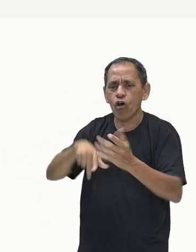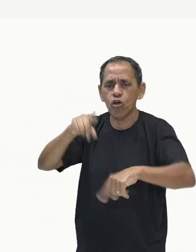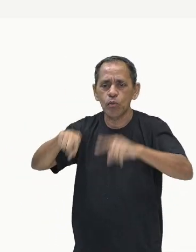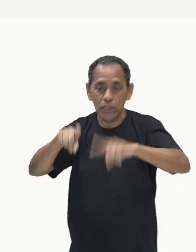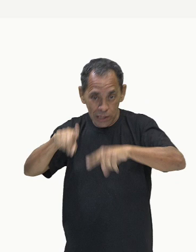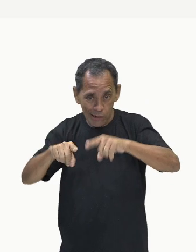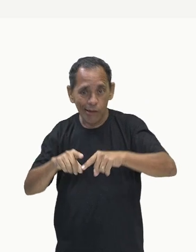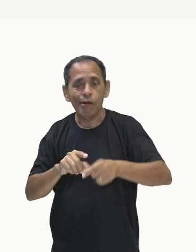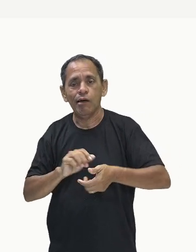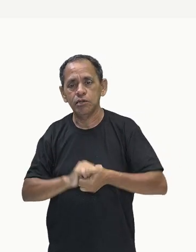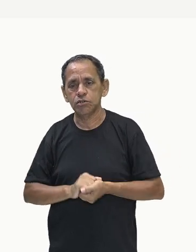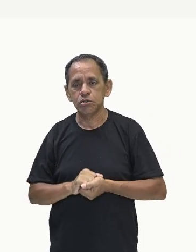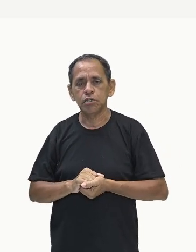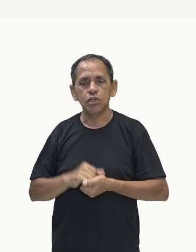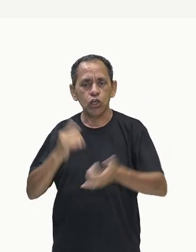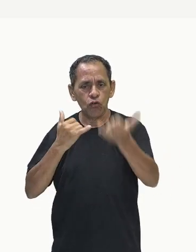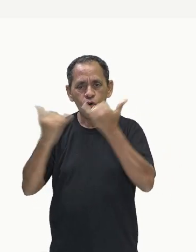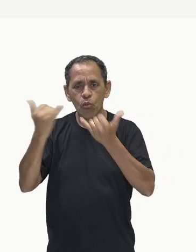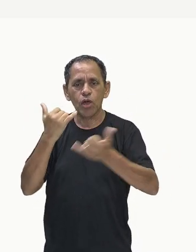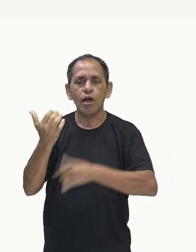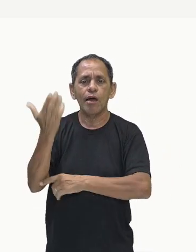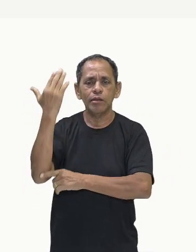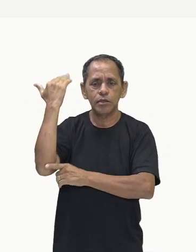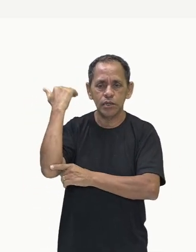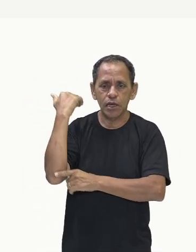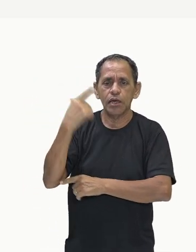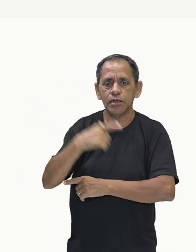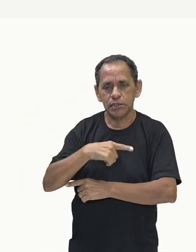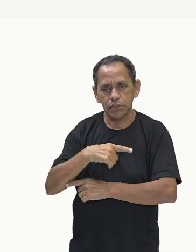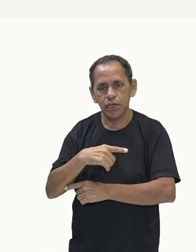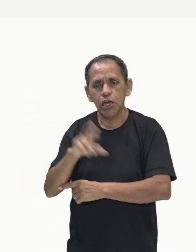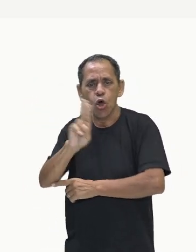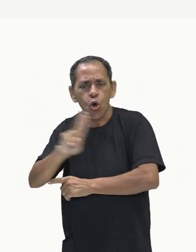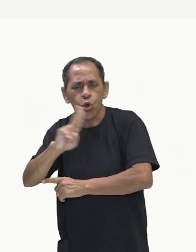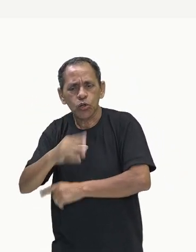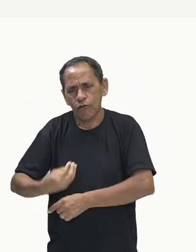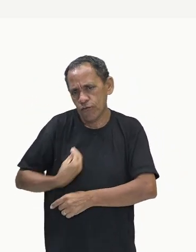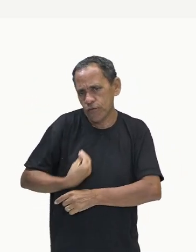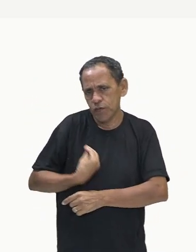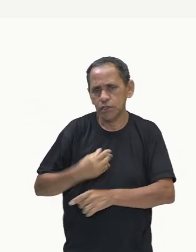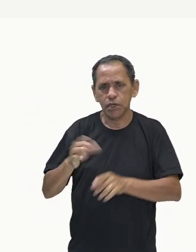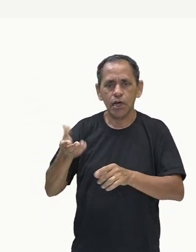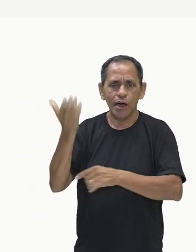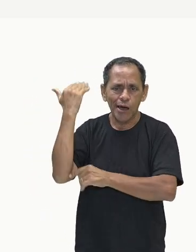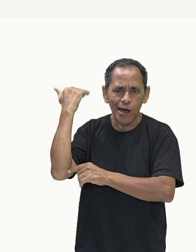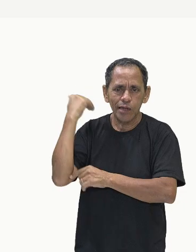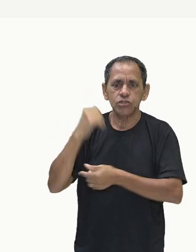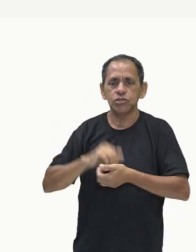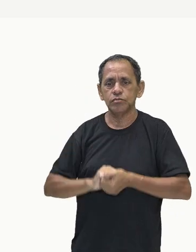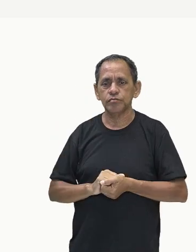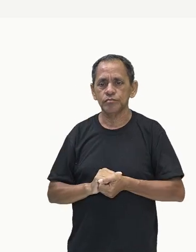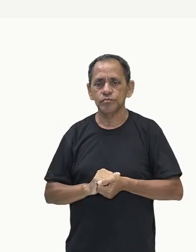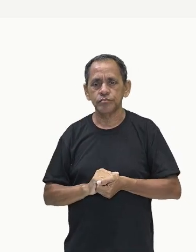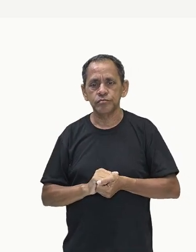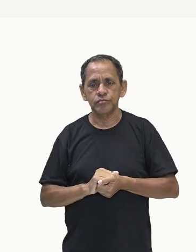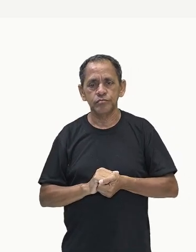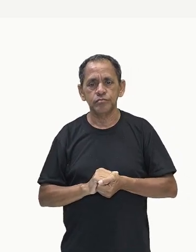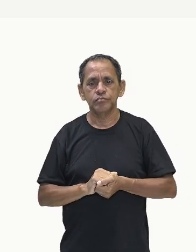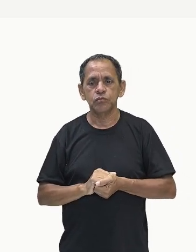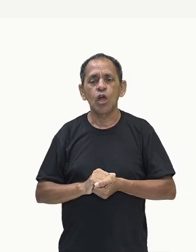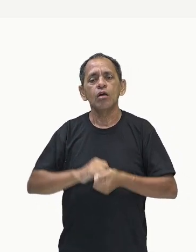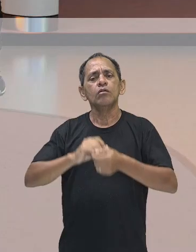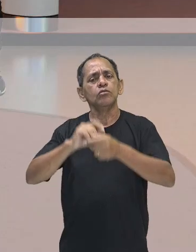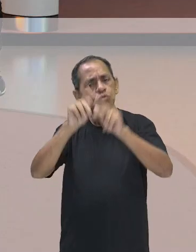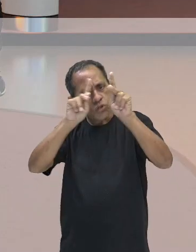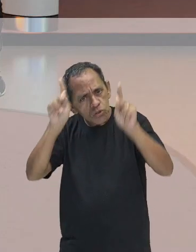informam sobre o passado. Galera, não é apenas um vestígio por ele, gente. O